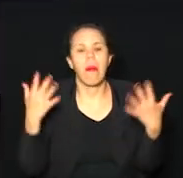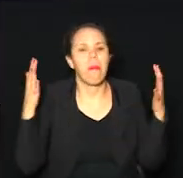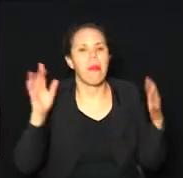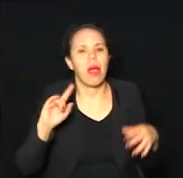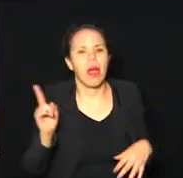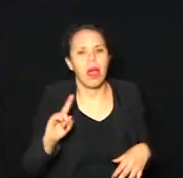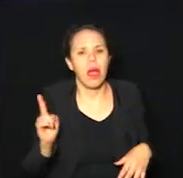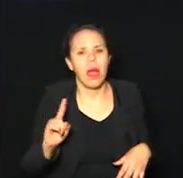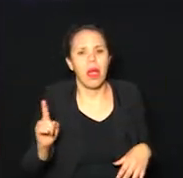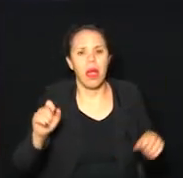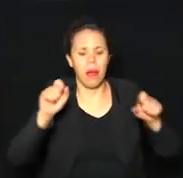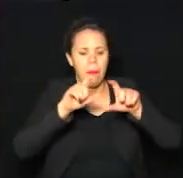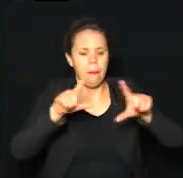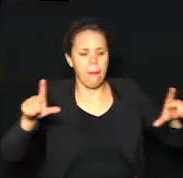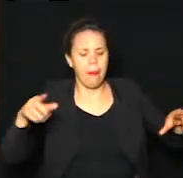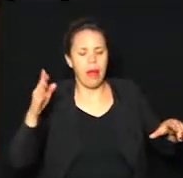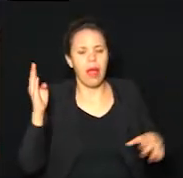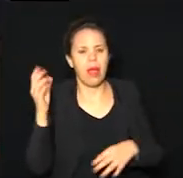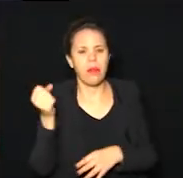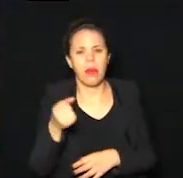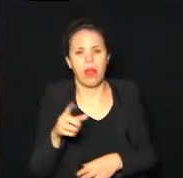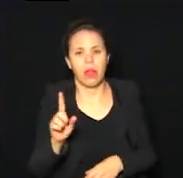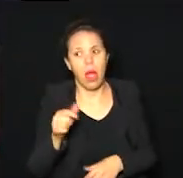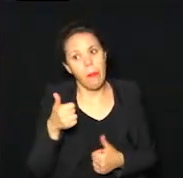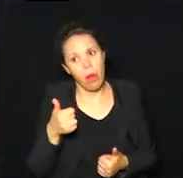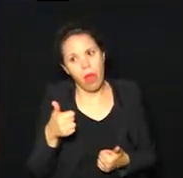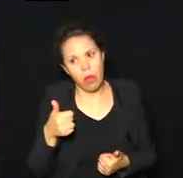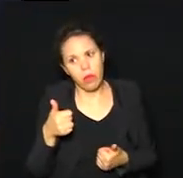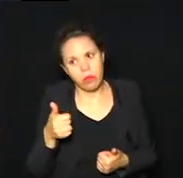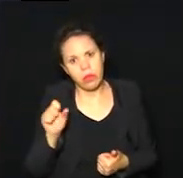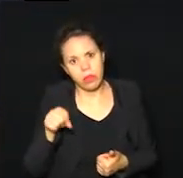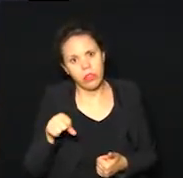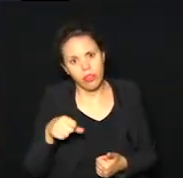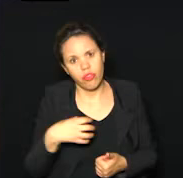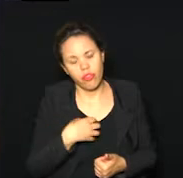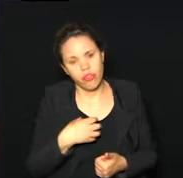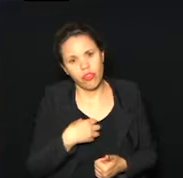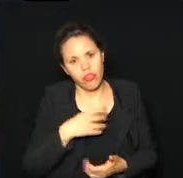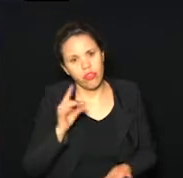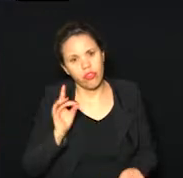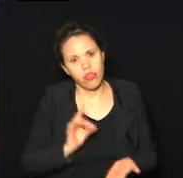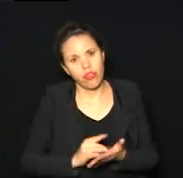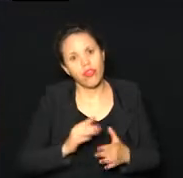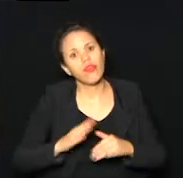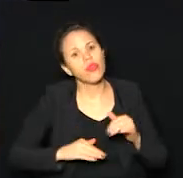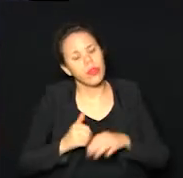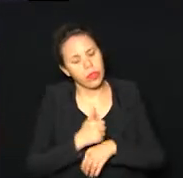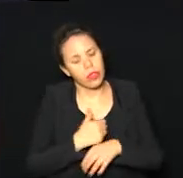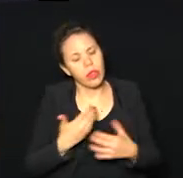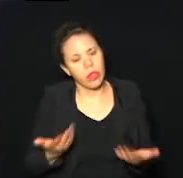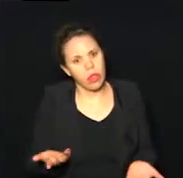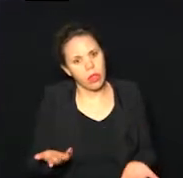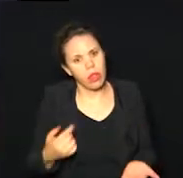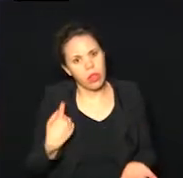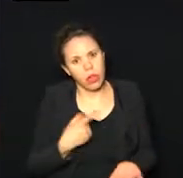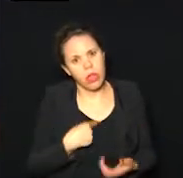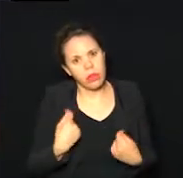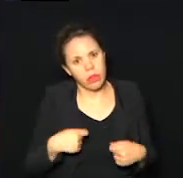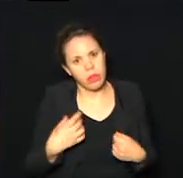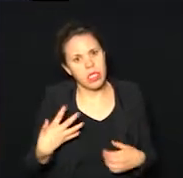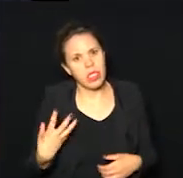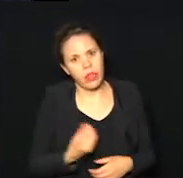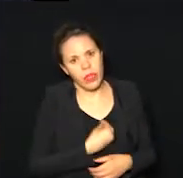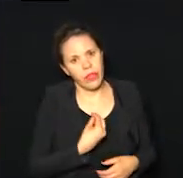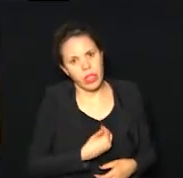quero pano branco só na janela. É bom? Claro que é bom. É bom se sentir realizado profissionalmente. Mas nós precisamos salvar